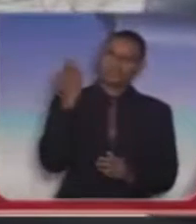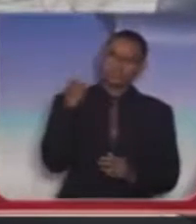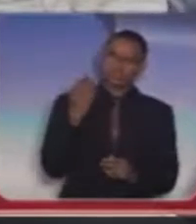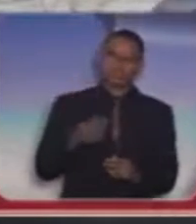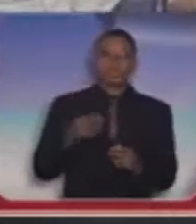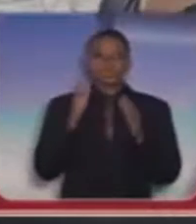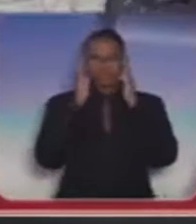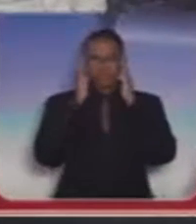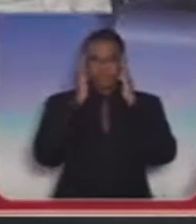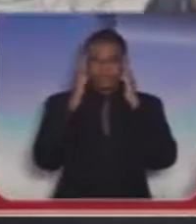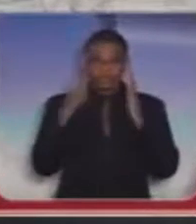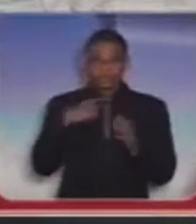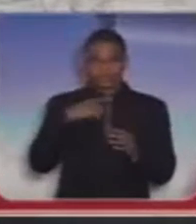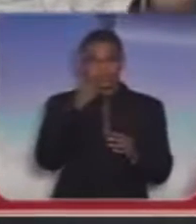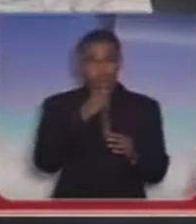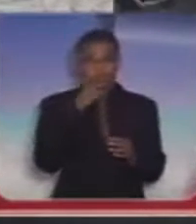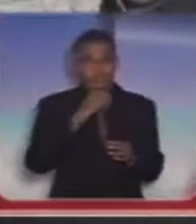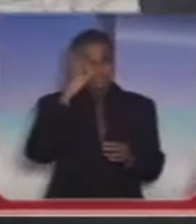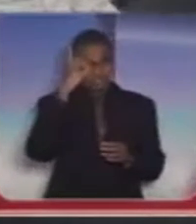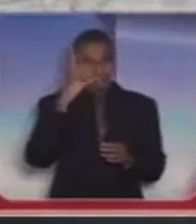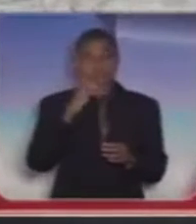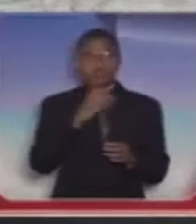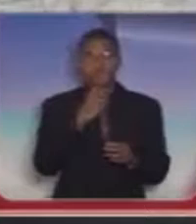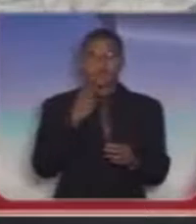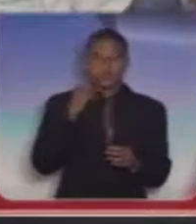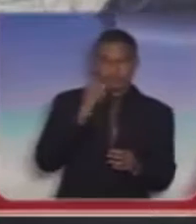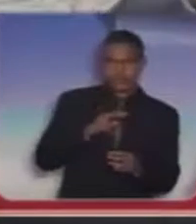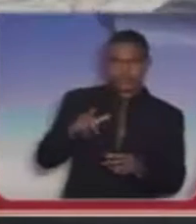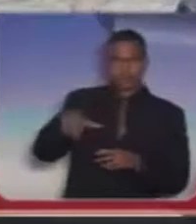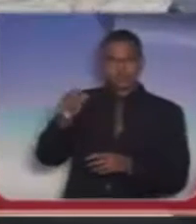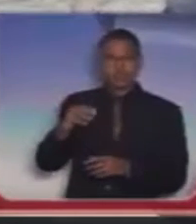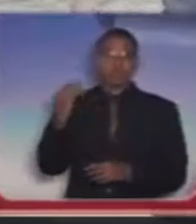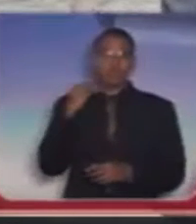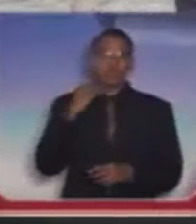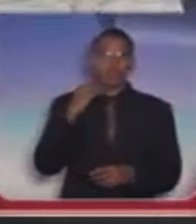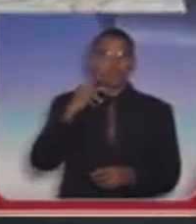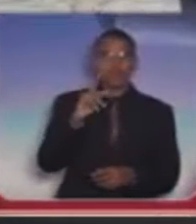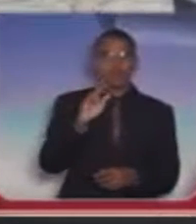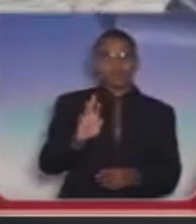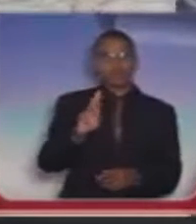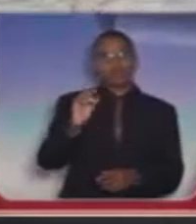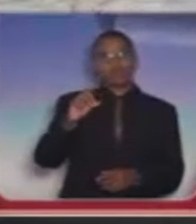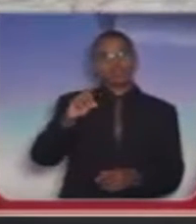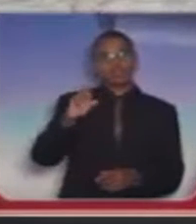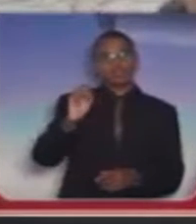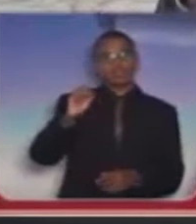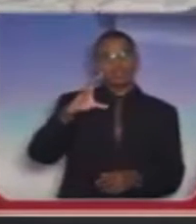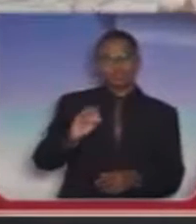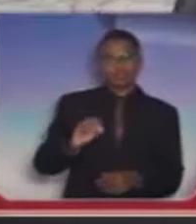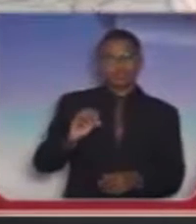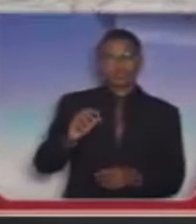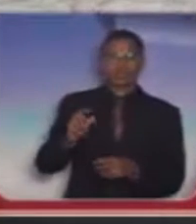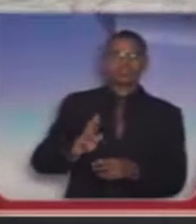a crise do governo dilma quando ela nomeou o pessoal do bradesco para checar a economia o levy eu